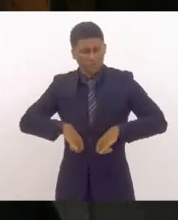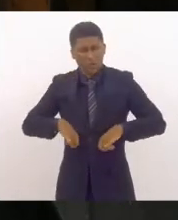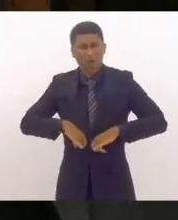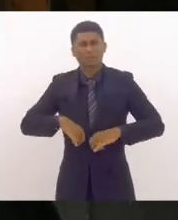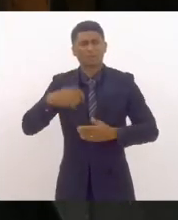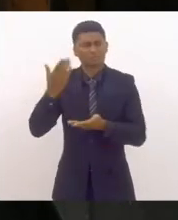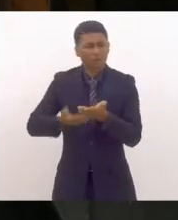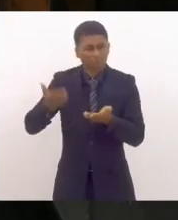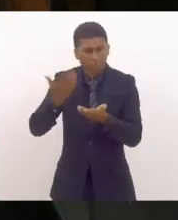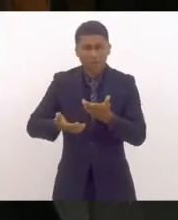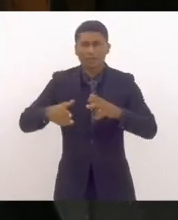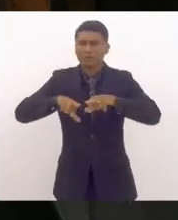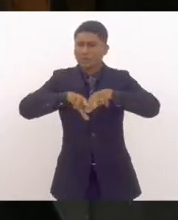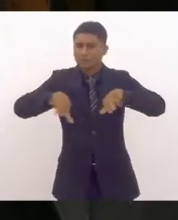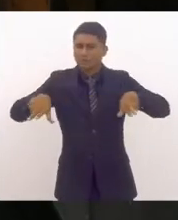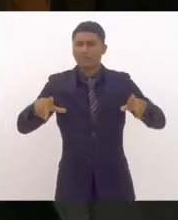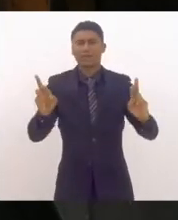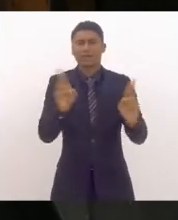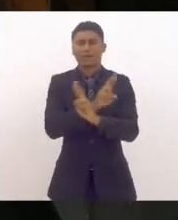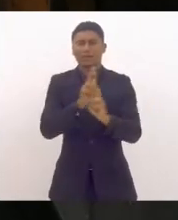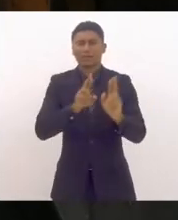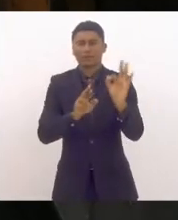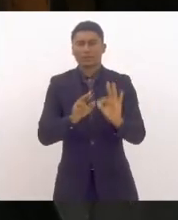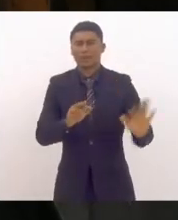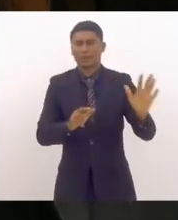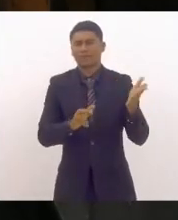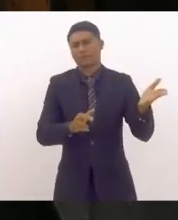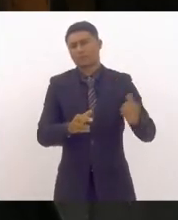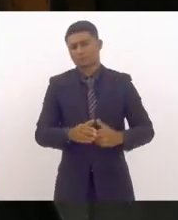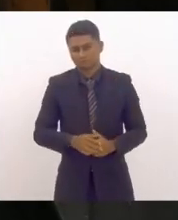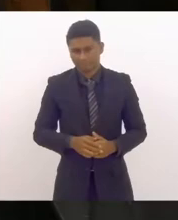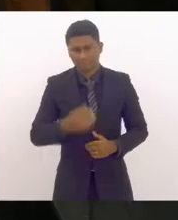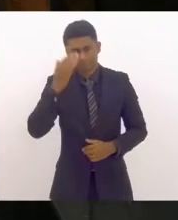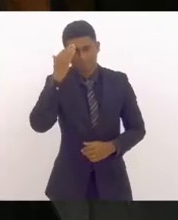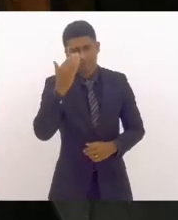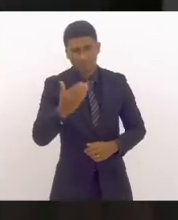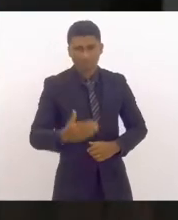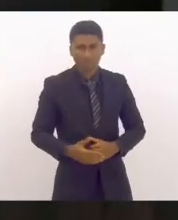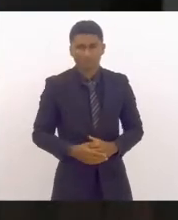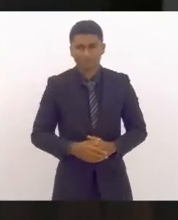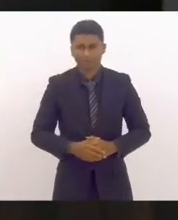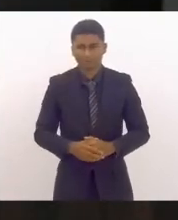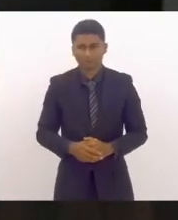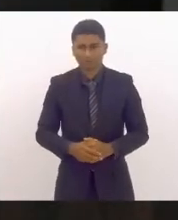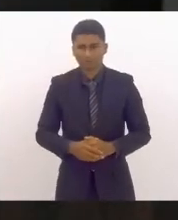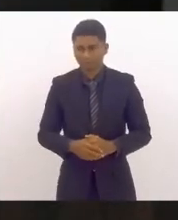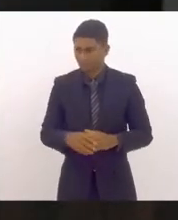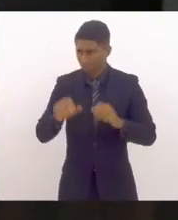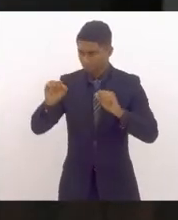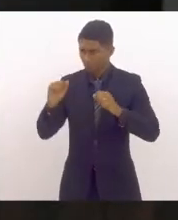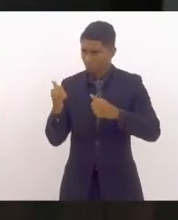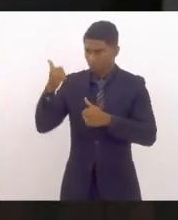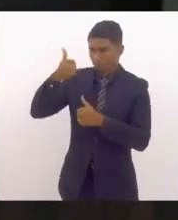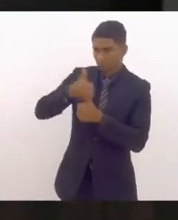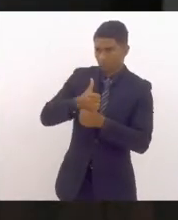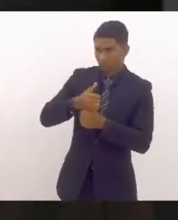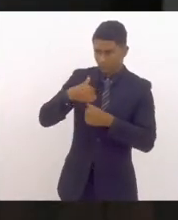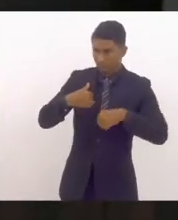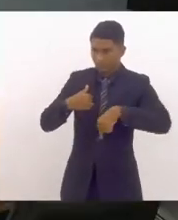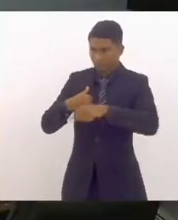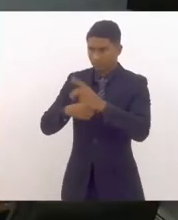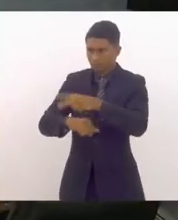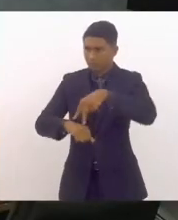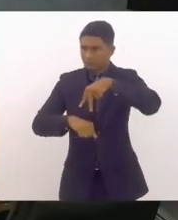na relação desequilibradas proporcional com a união era esse presente obrigado pela suco de assumir aqui para eu poder discursar